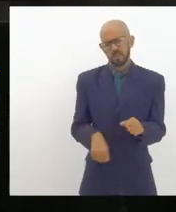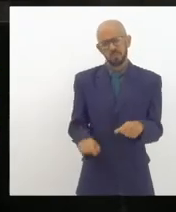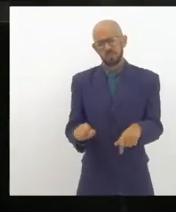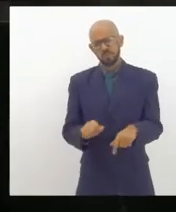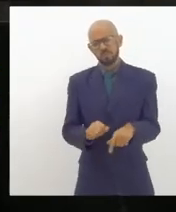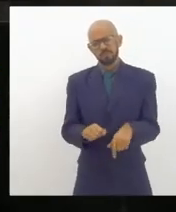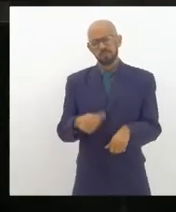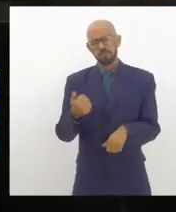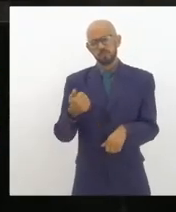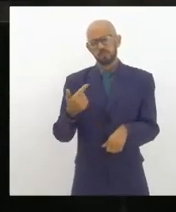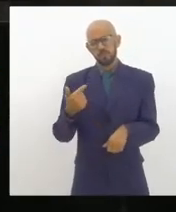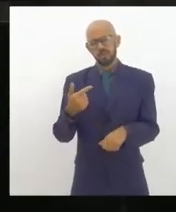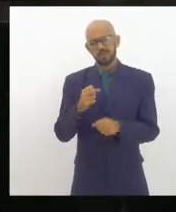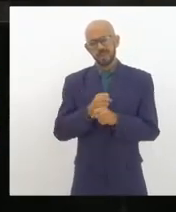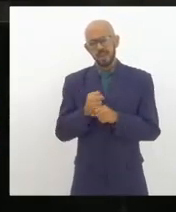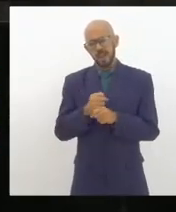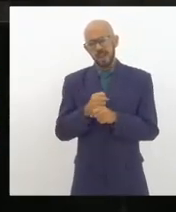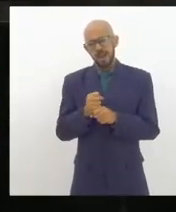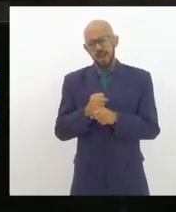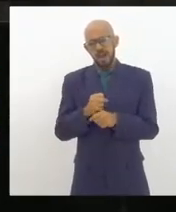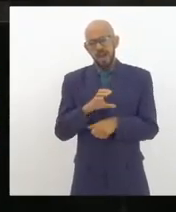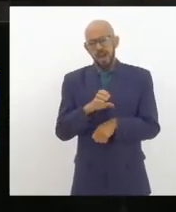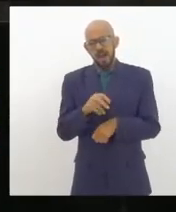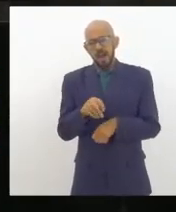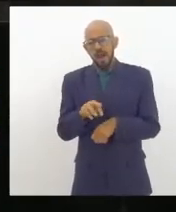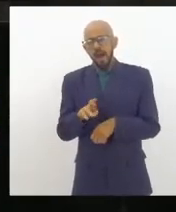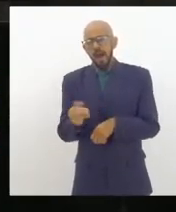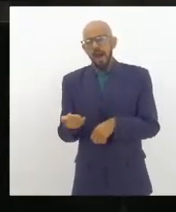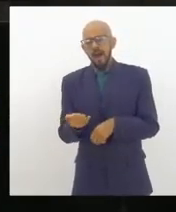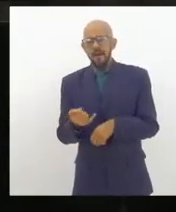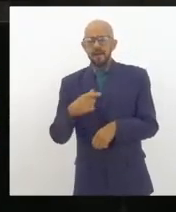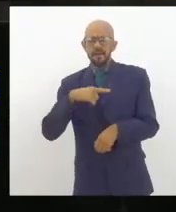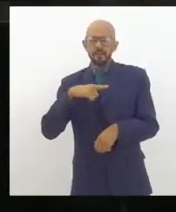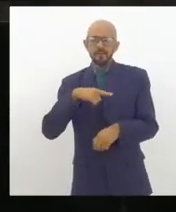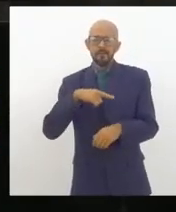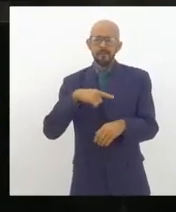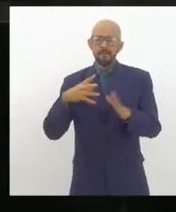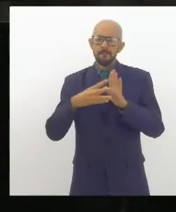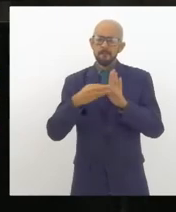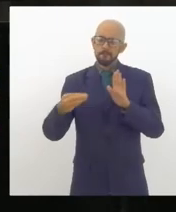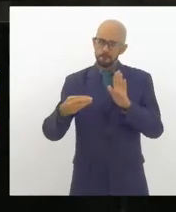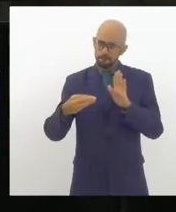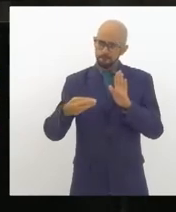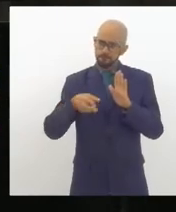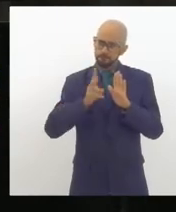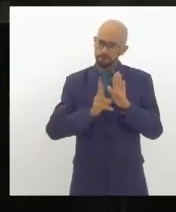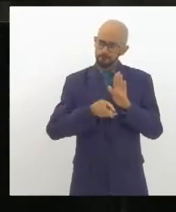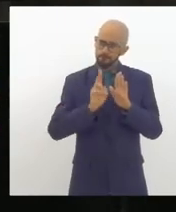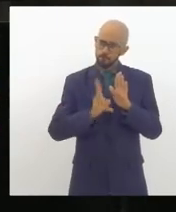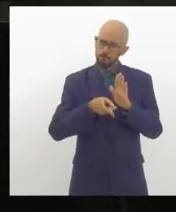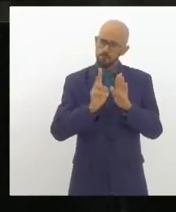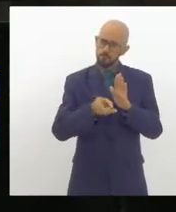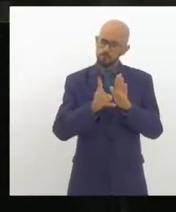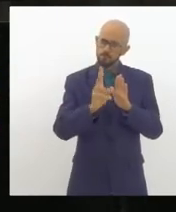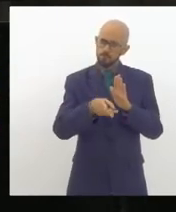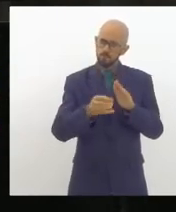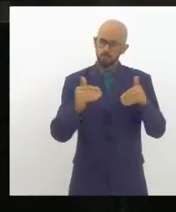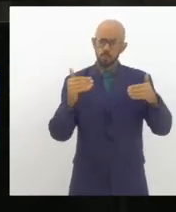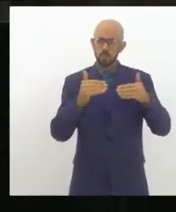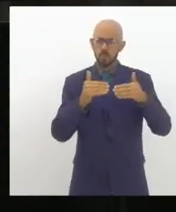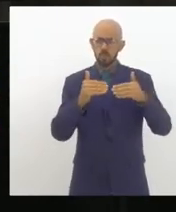12 anos, a CEPERJ funcionou de uma forma regular, consoante as